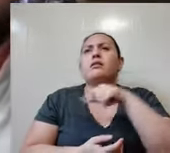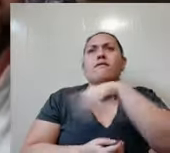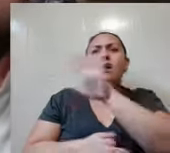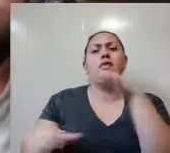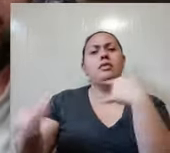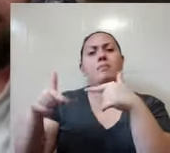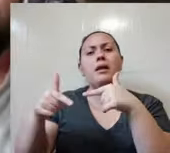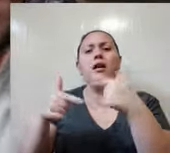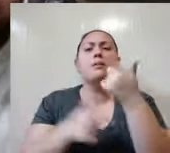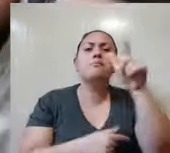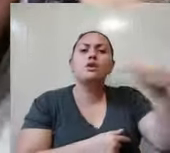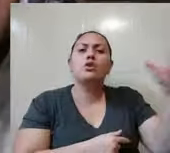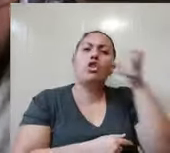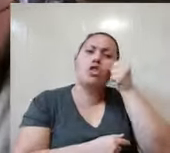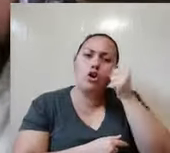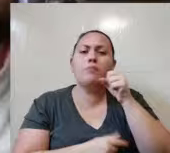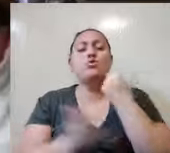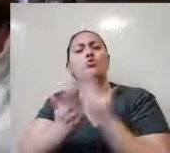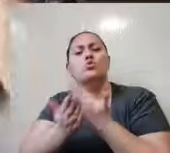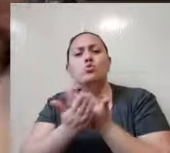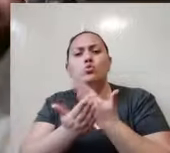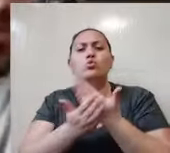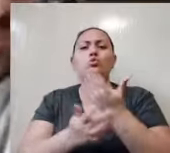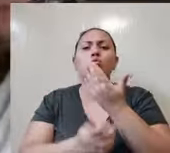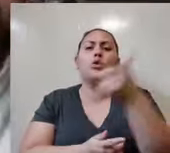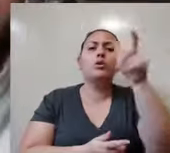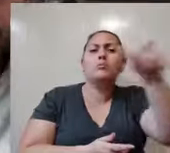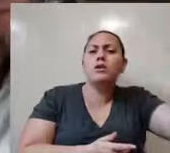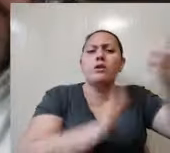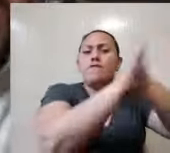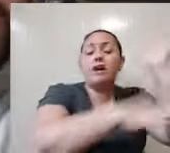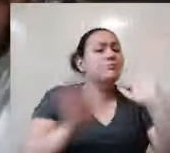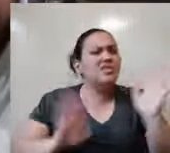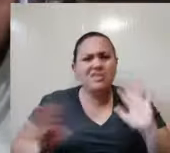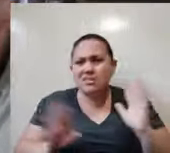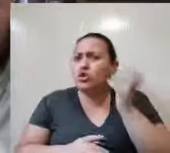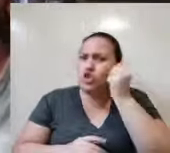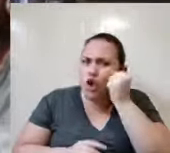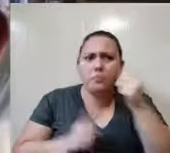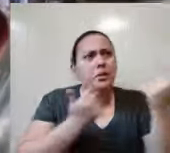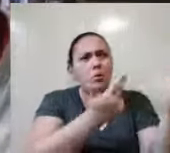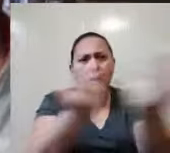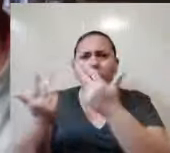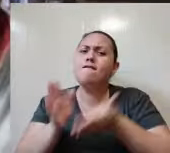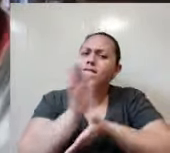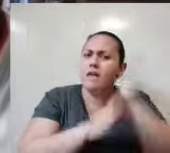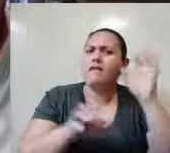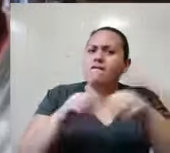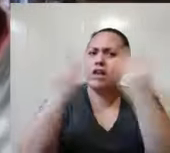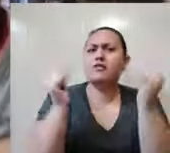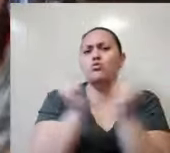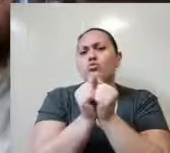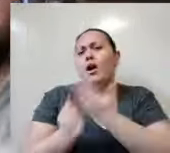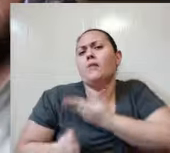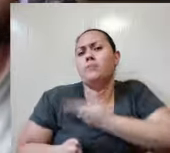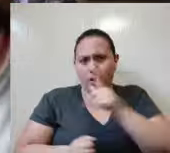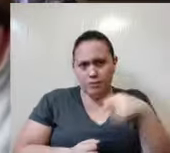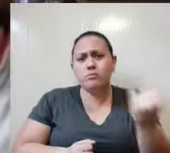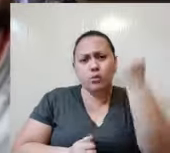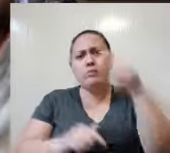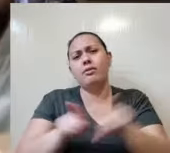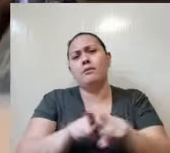estude enquanto os outros vão na festa. Não! Dorme enquanto tá todo mundo dormindo, sono é importante. Vai na festa junto com os teus amigos, porque ir na festa